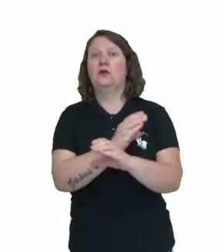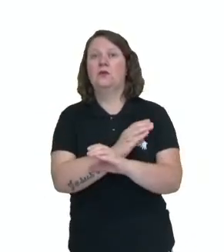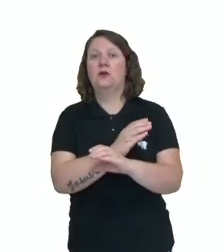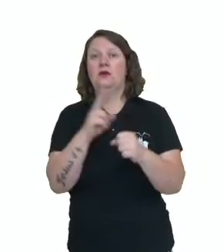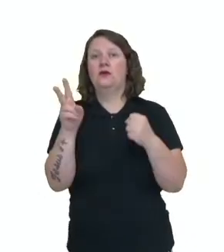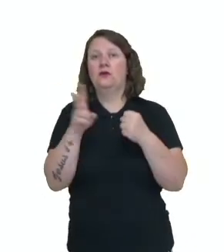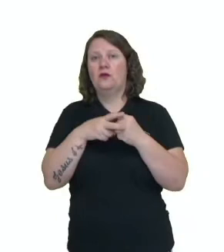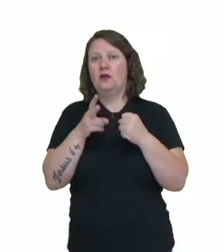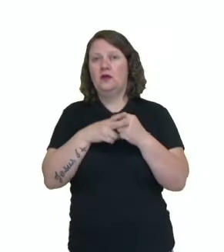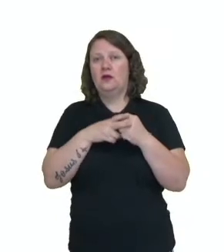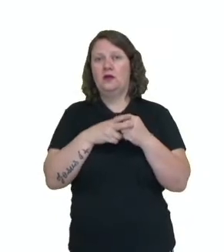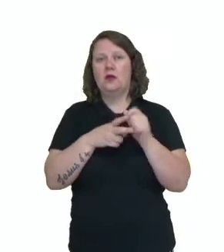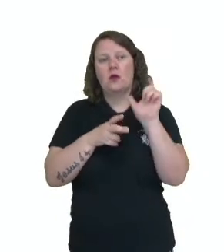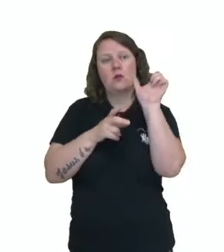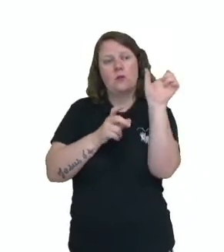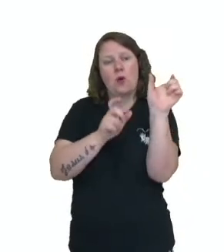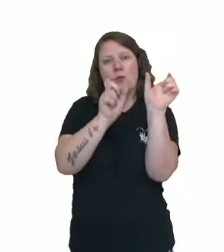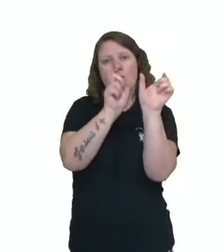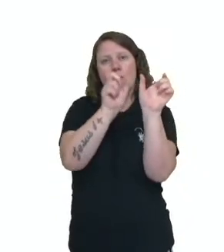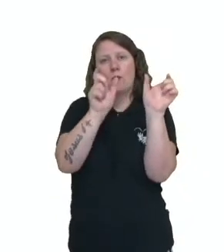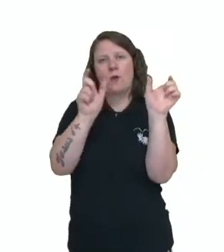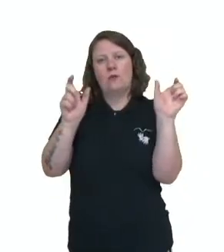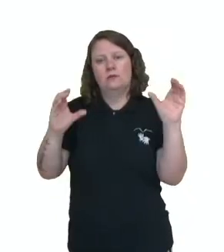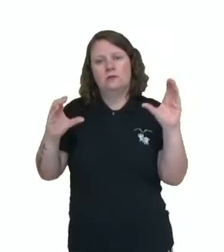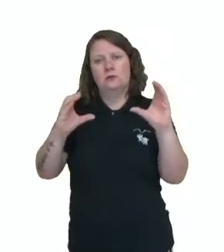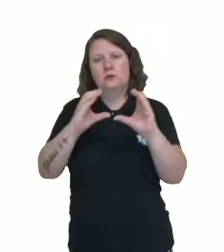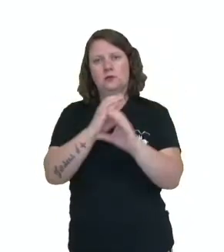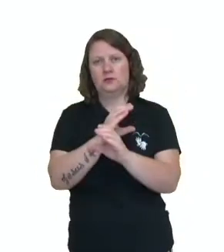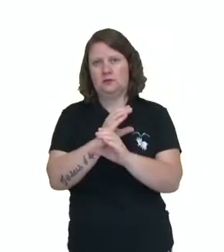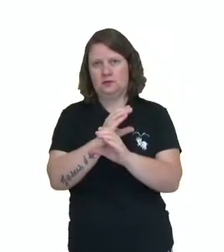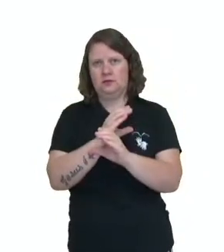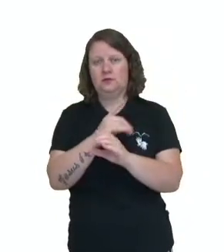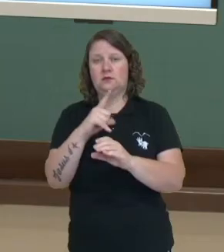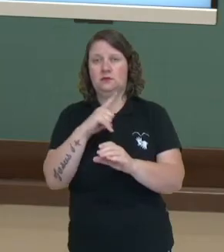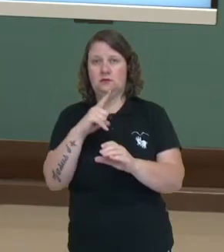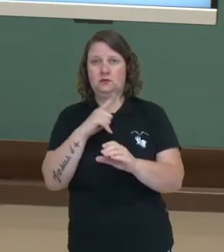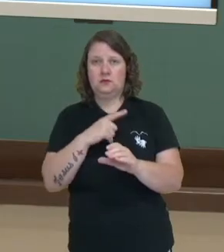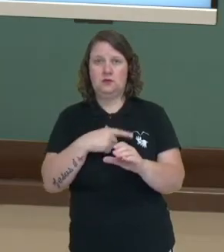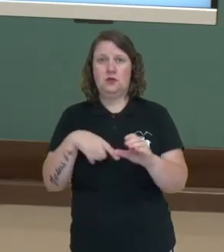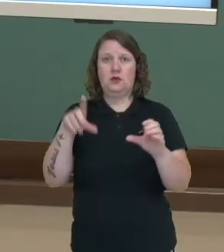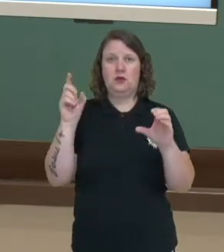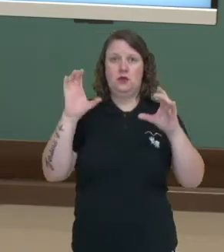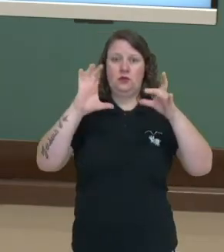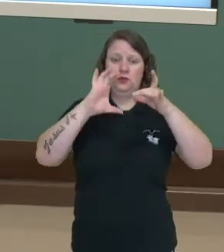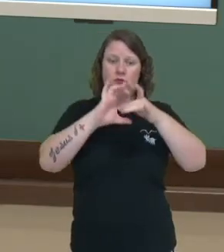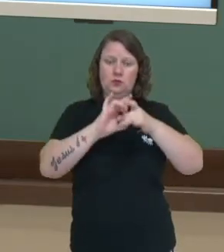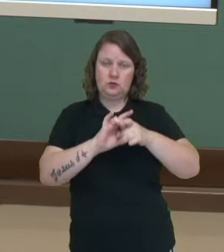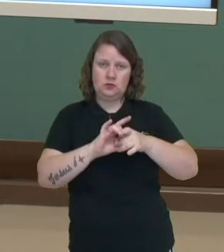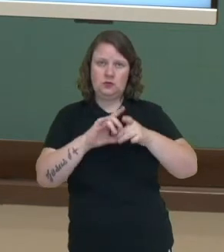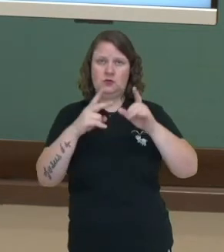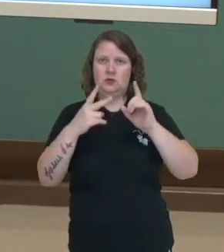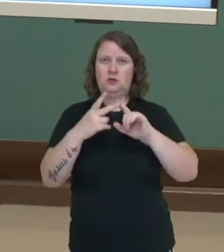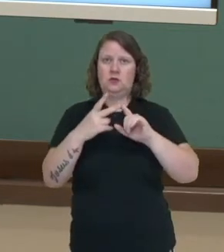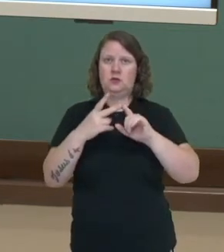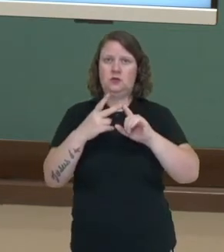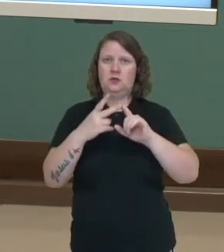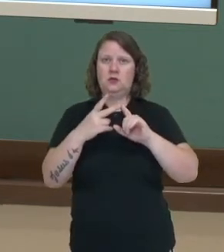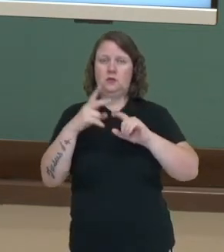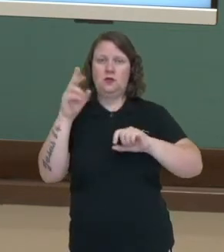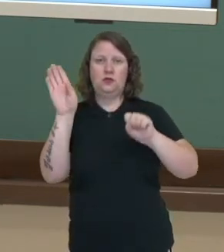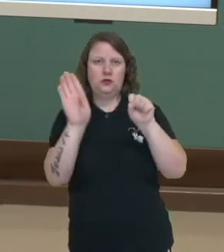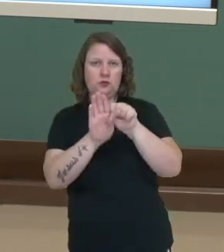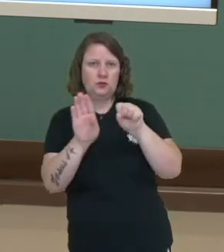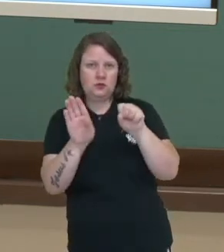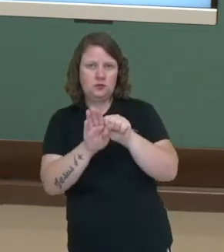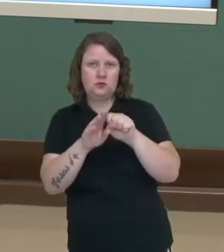verbo. Então, cada nome aqui tem um motivo. Subordinada, dependência. Substantivo, função sintática. E